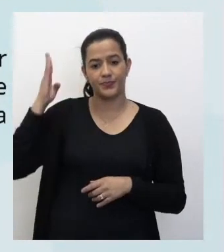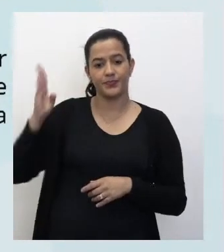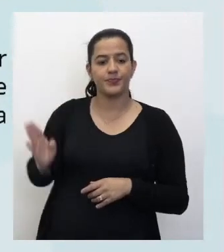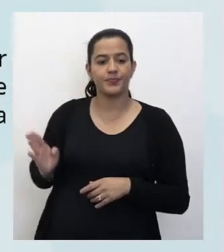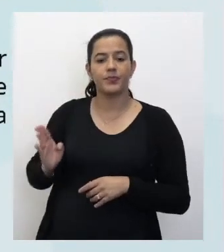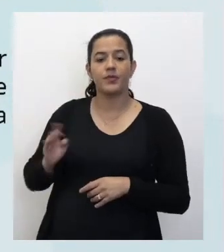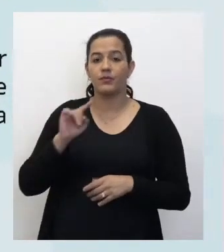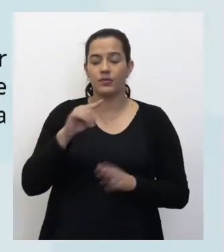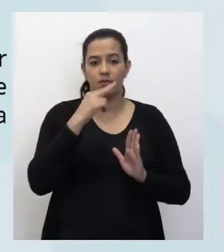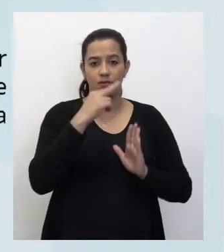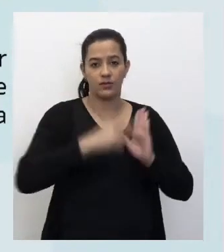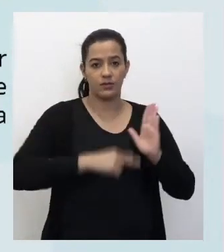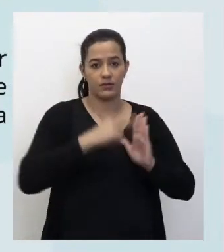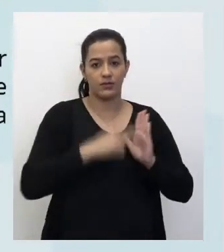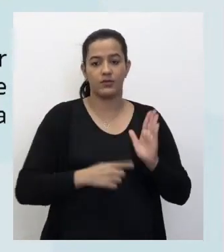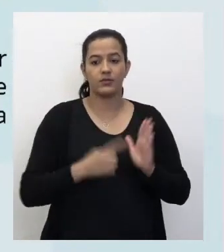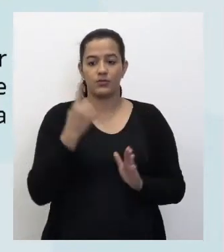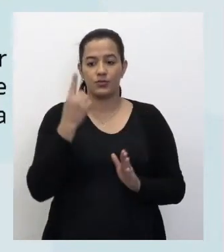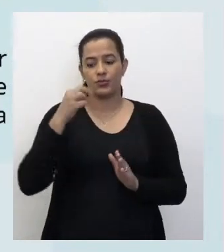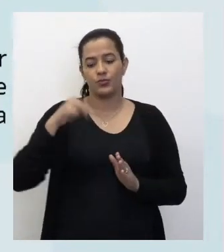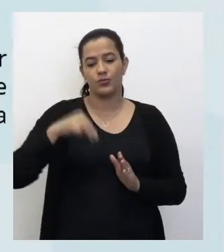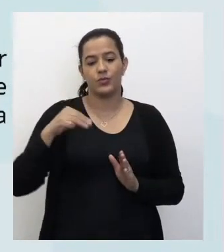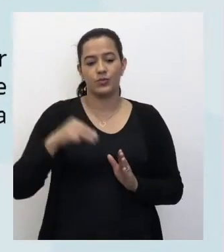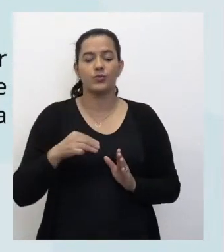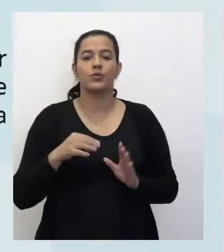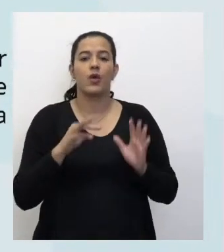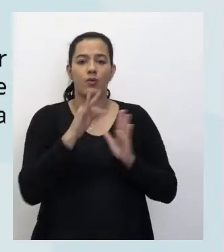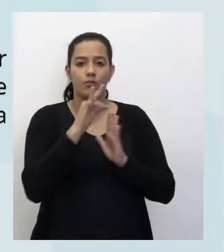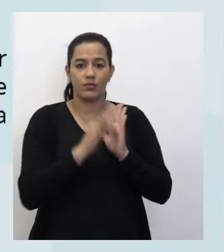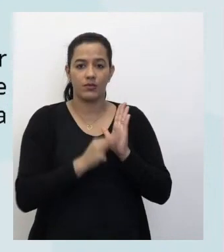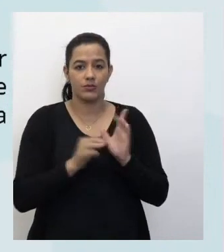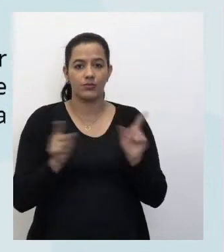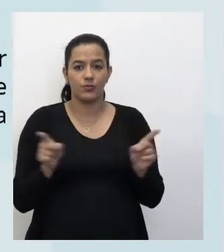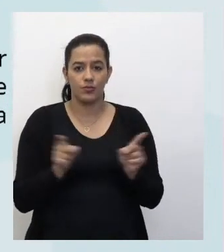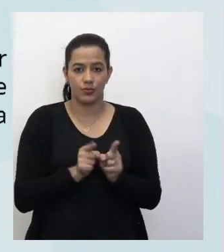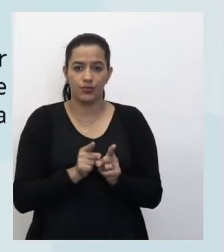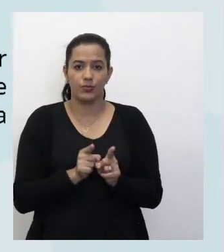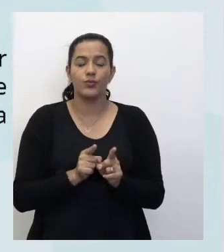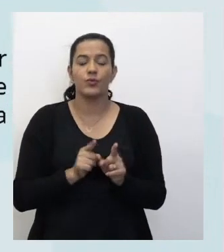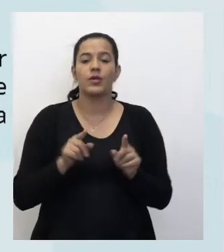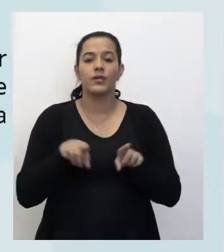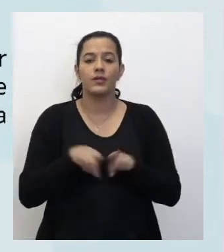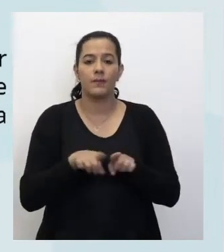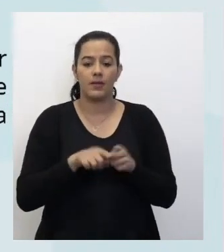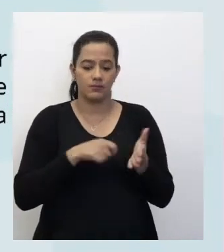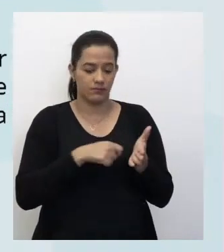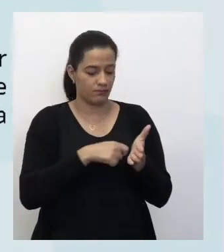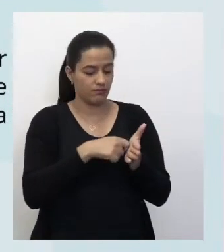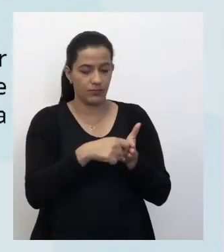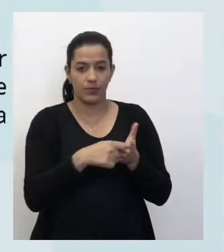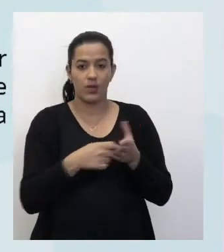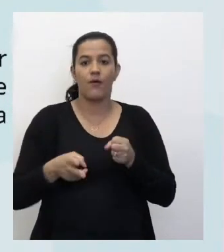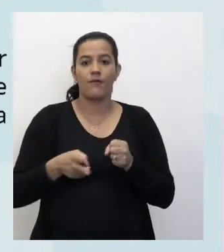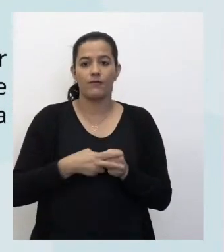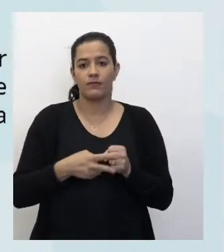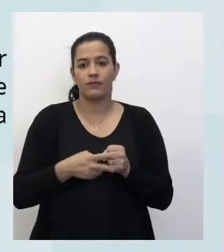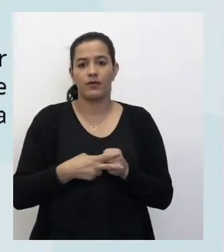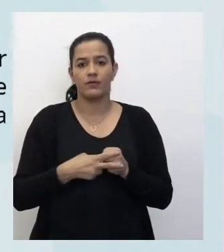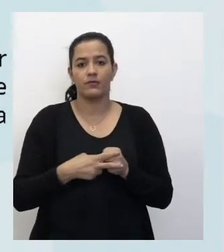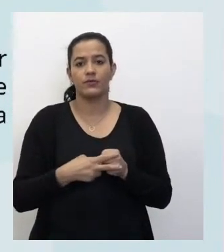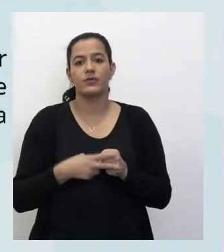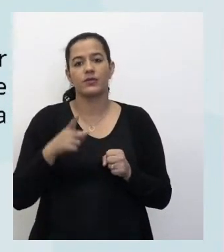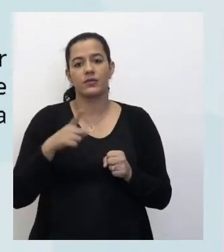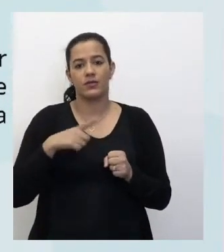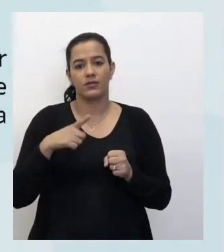vocês vão ter que ler em 1 minuto, é um texto bem curtinho, né? E vocês vão ter que sublinhar os verbos que estejam no Simple Present,